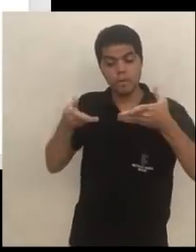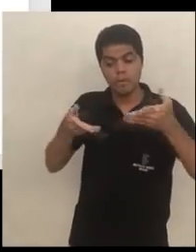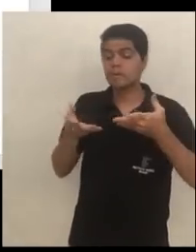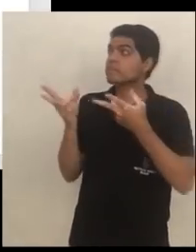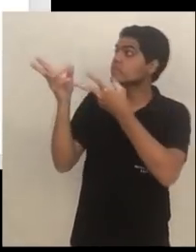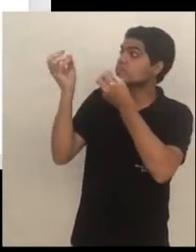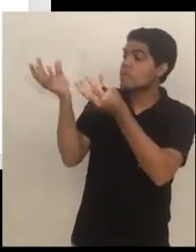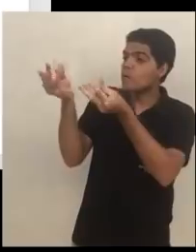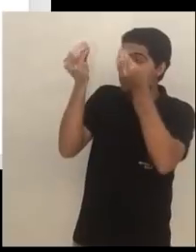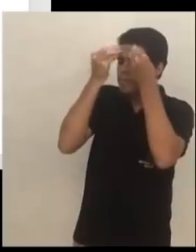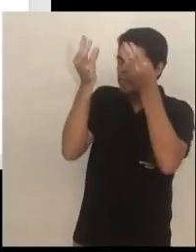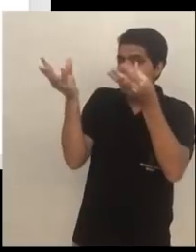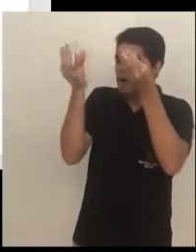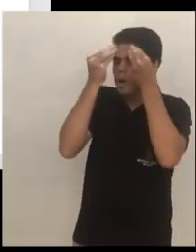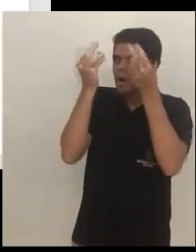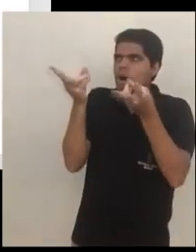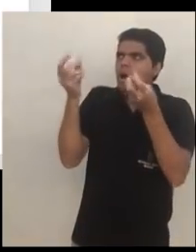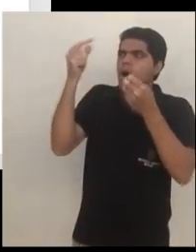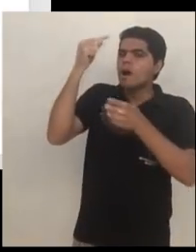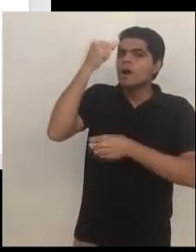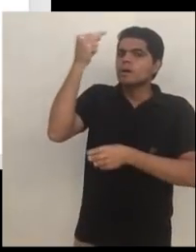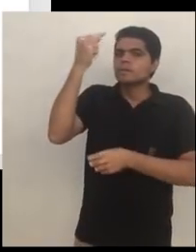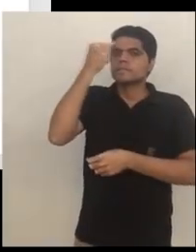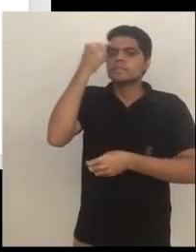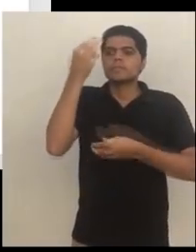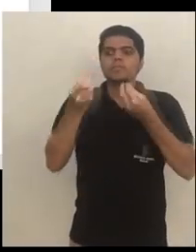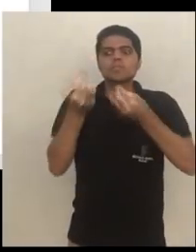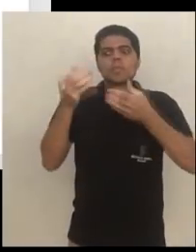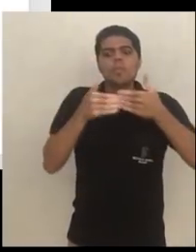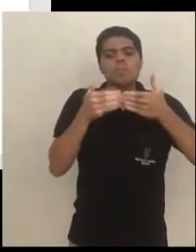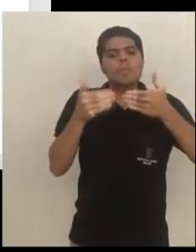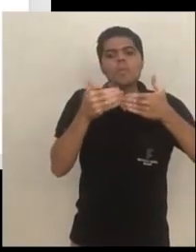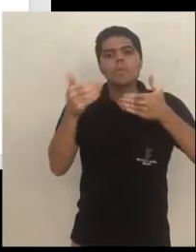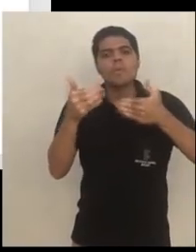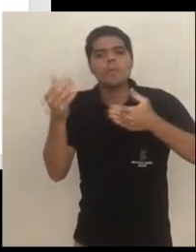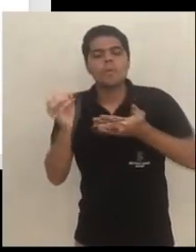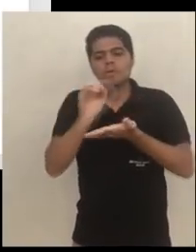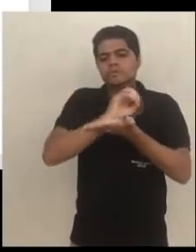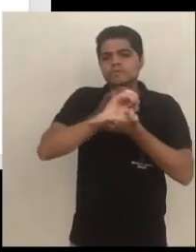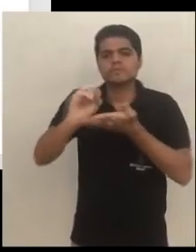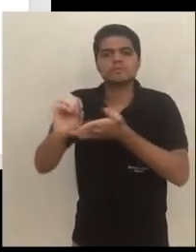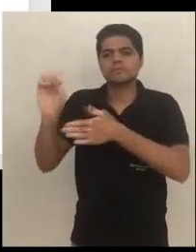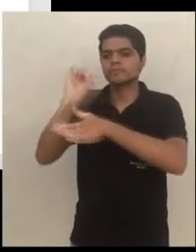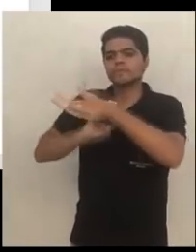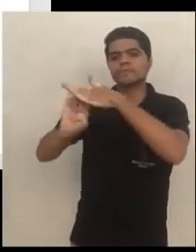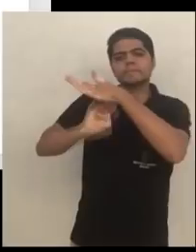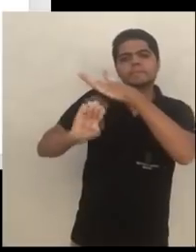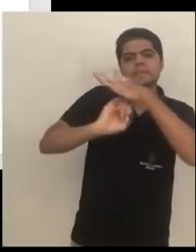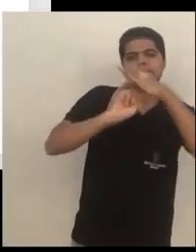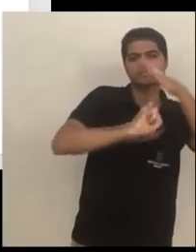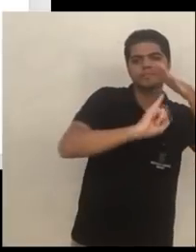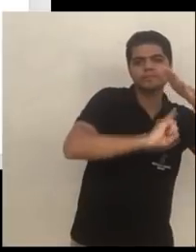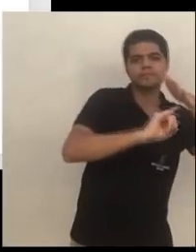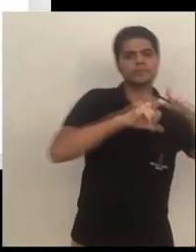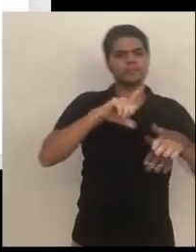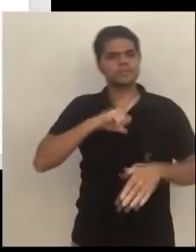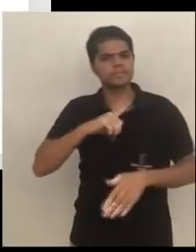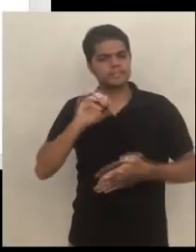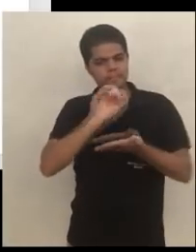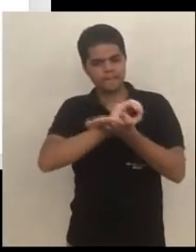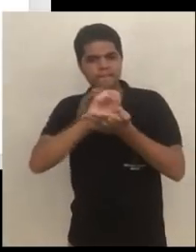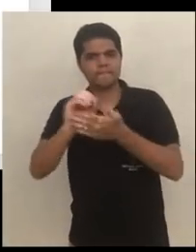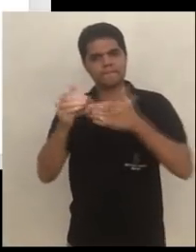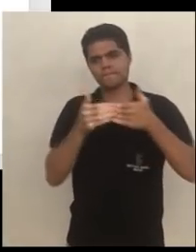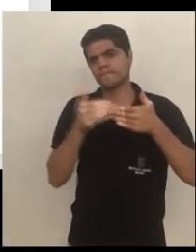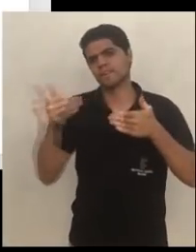essas informações para vocês já terem uma ideia do segmento orgânico, quem são as instituições que hoje atuam no segmento